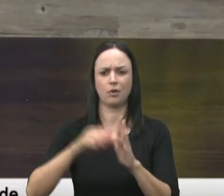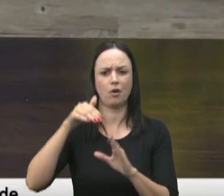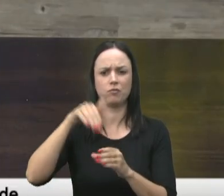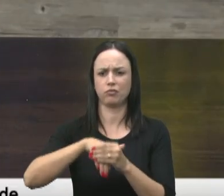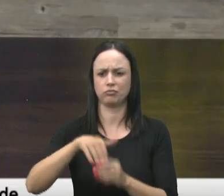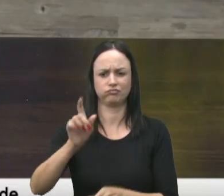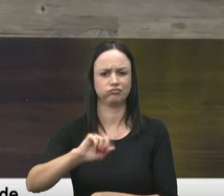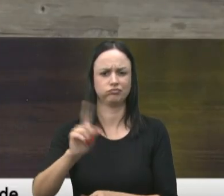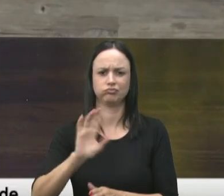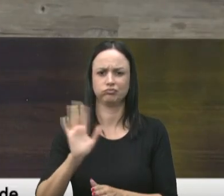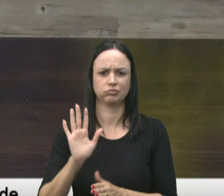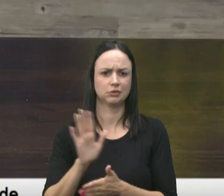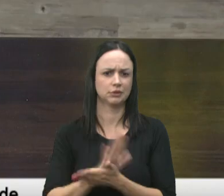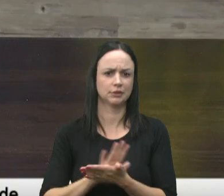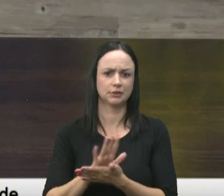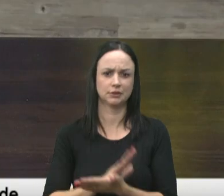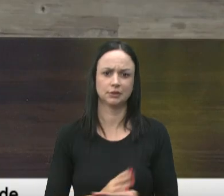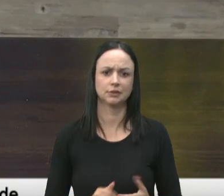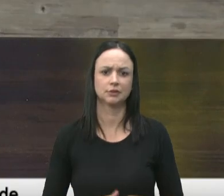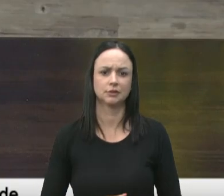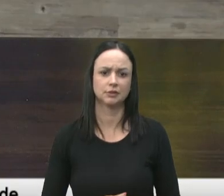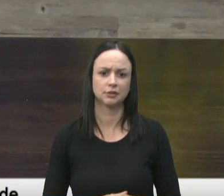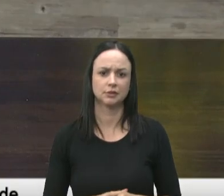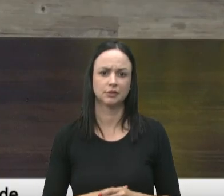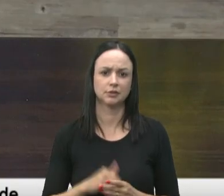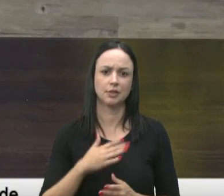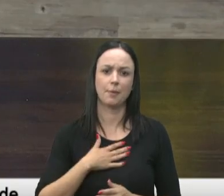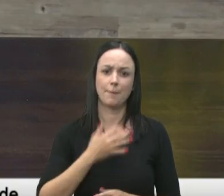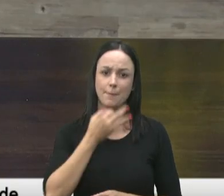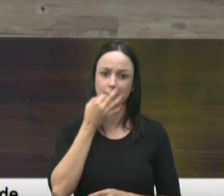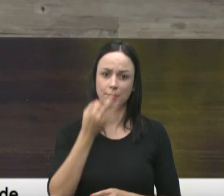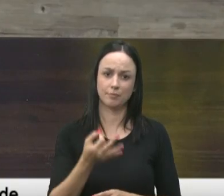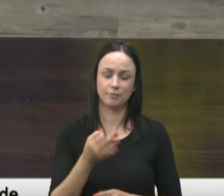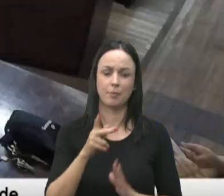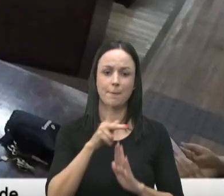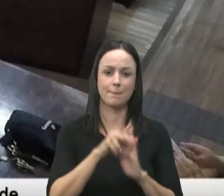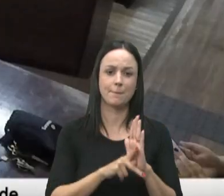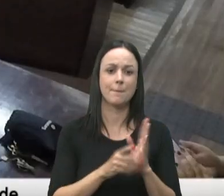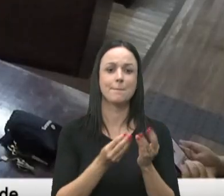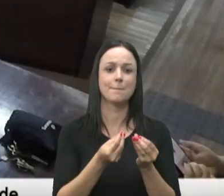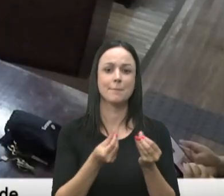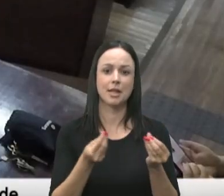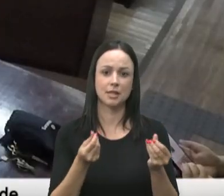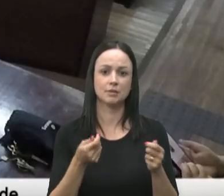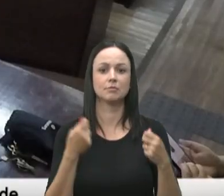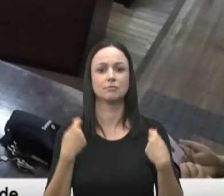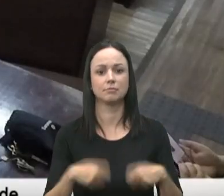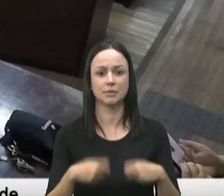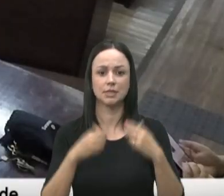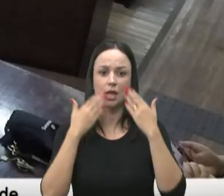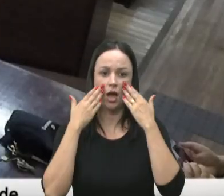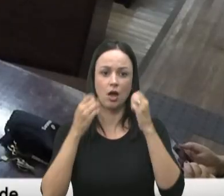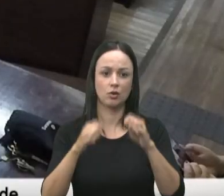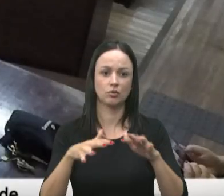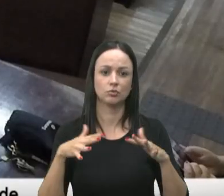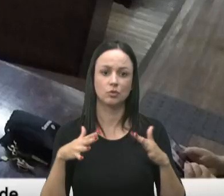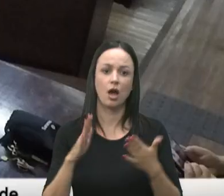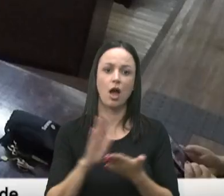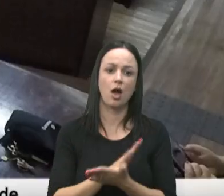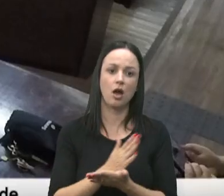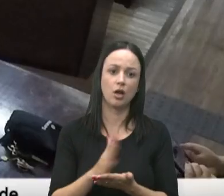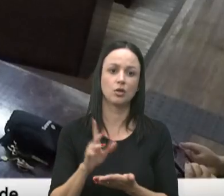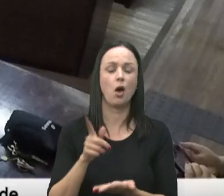o projeto para o plenário. Na minha visão, projetos delicados precisam de audiência pública. Alguns